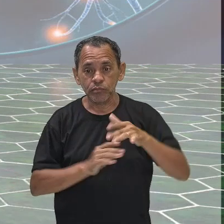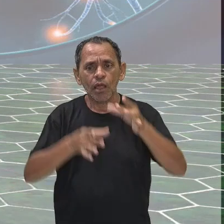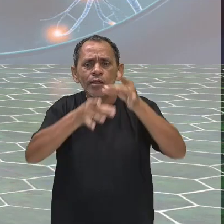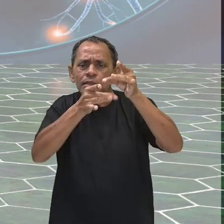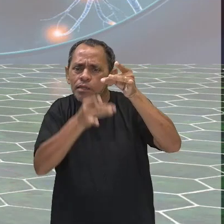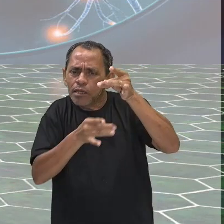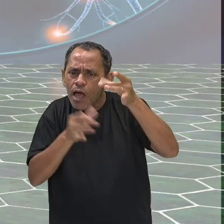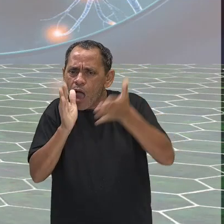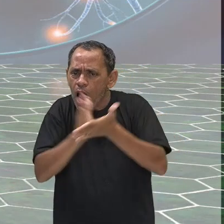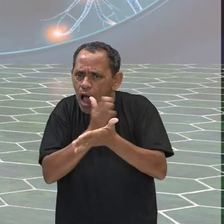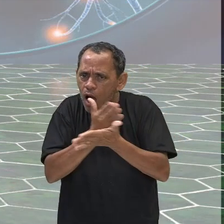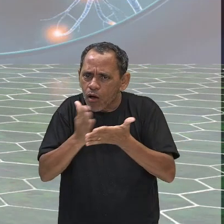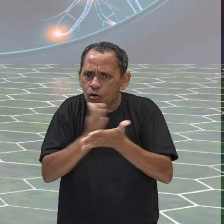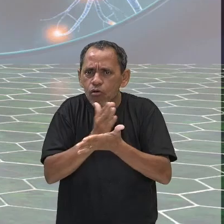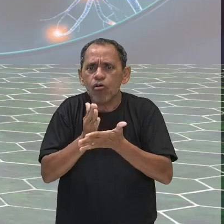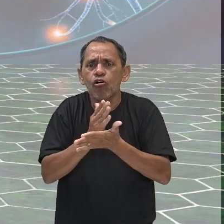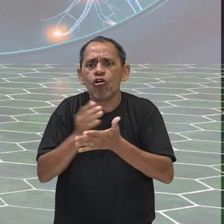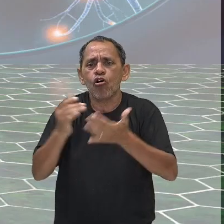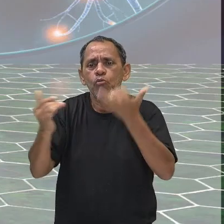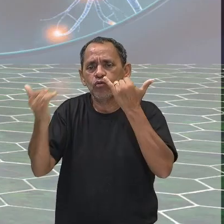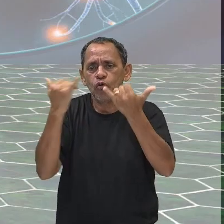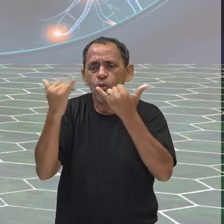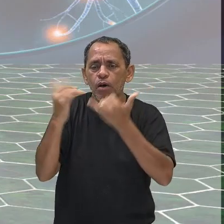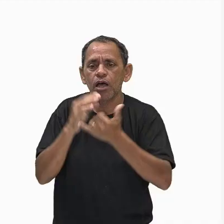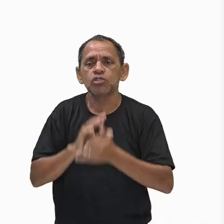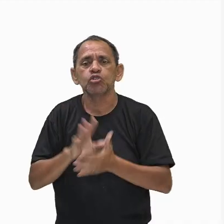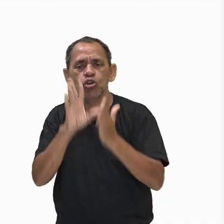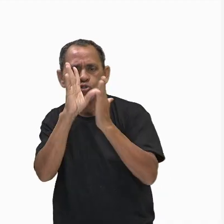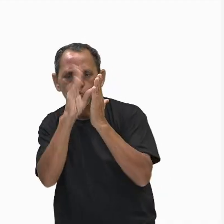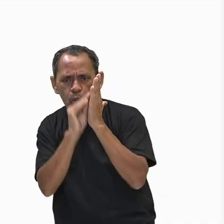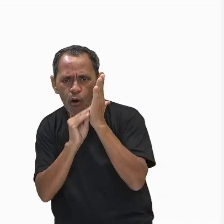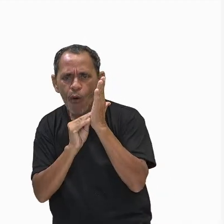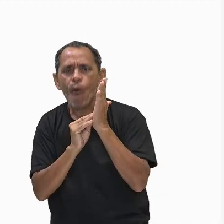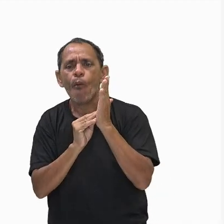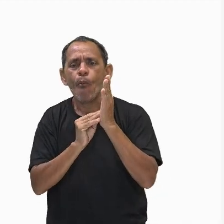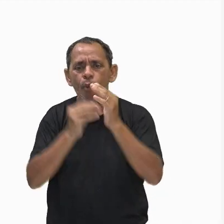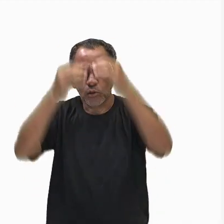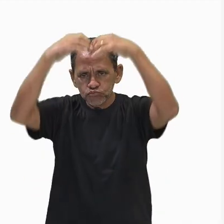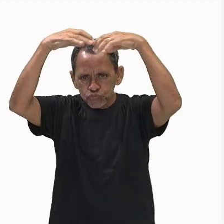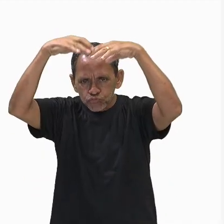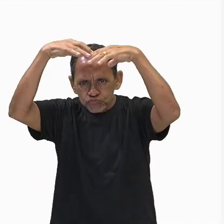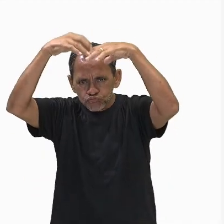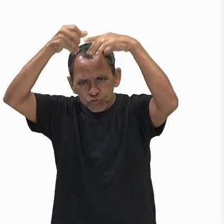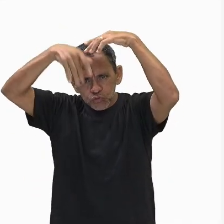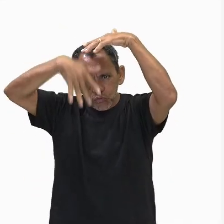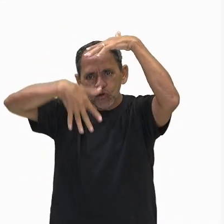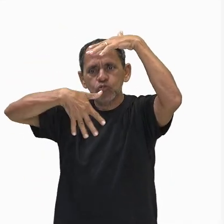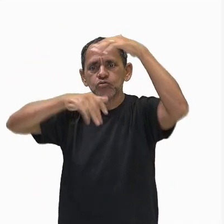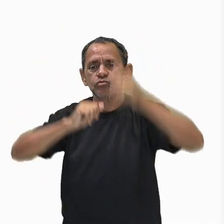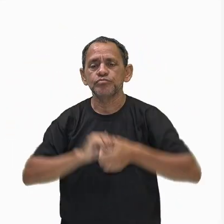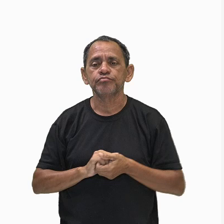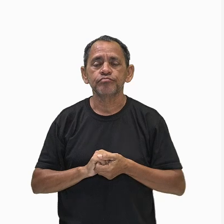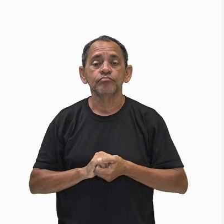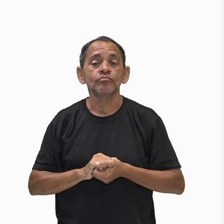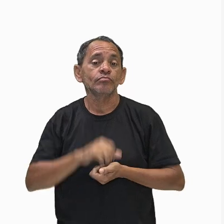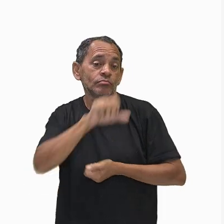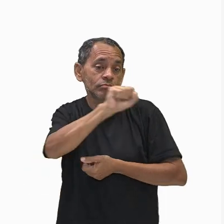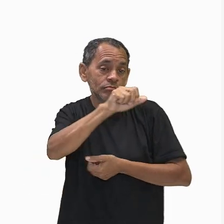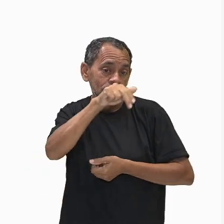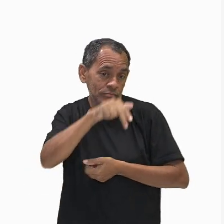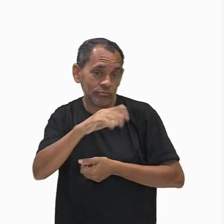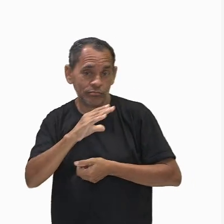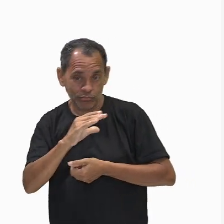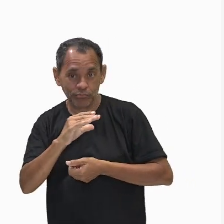sobre os componentes desse sistema nervoso. E nós vamos iniciar com o sistema nervoso central.